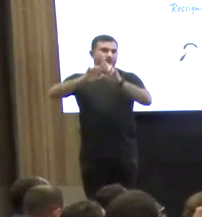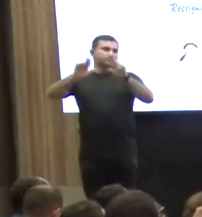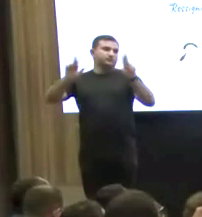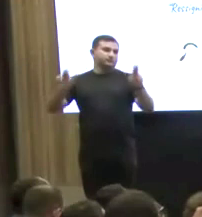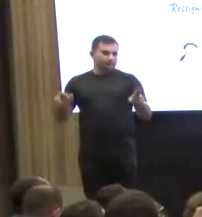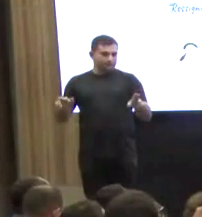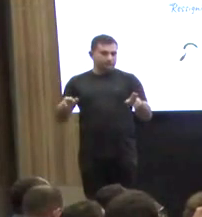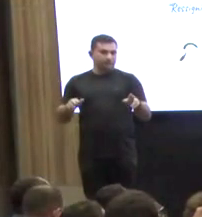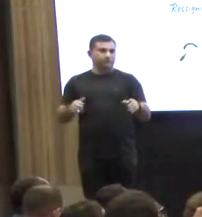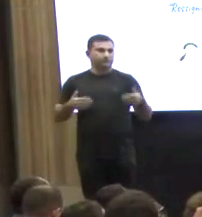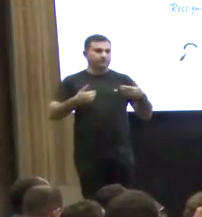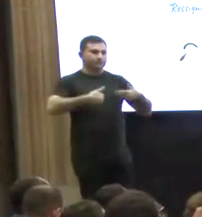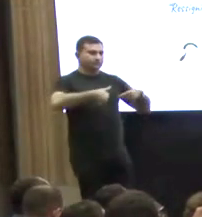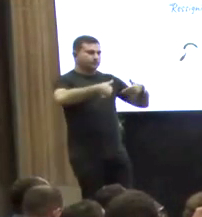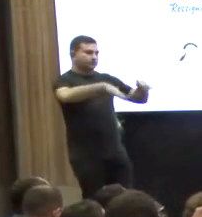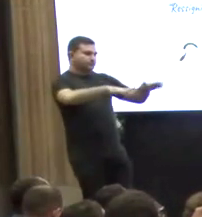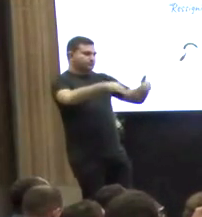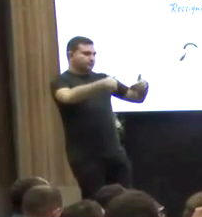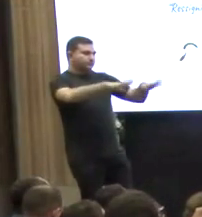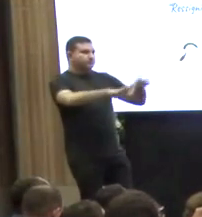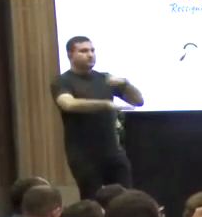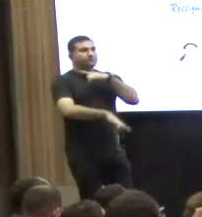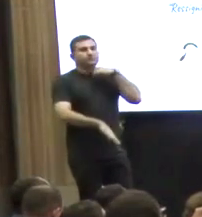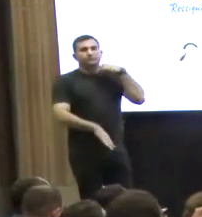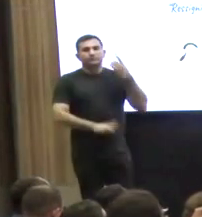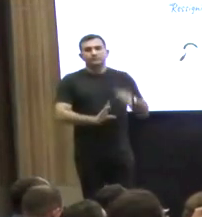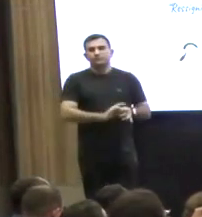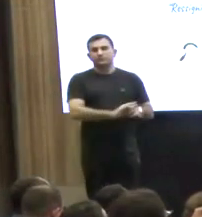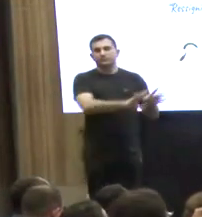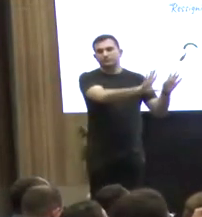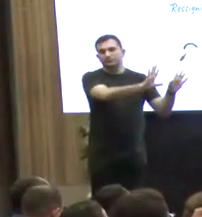que lutam pelos seus direitos, etc. Ou que têm